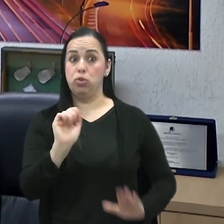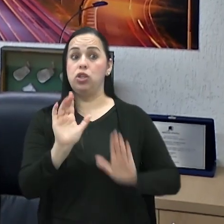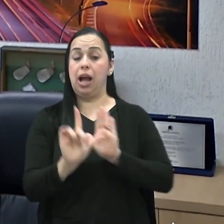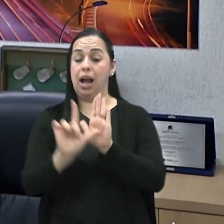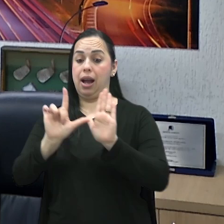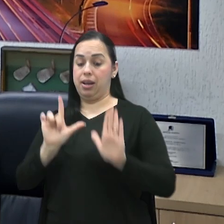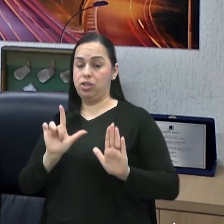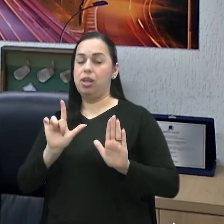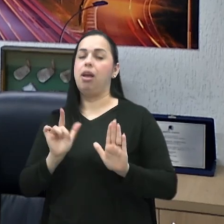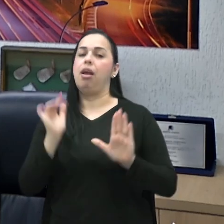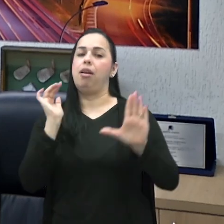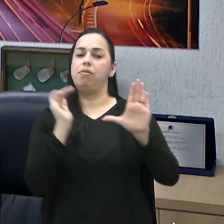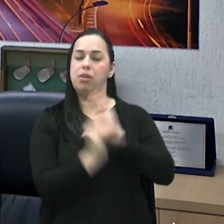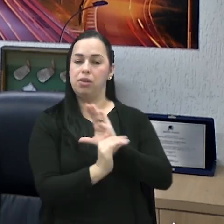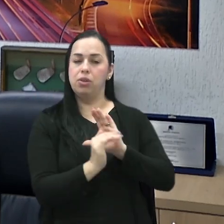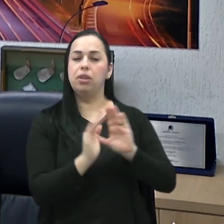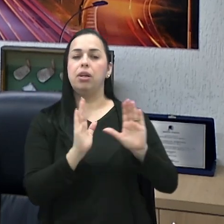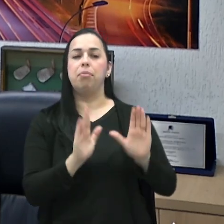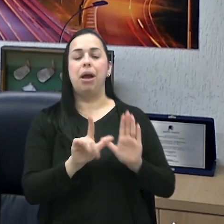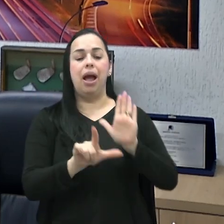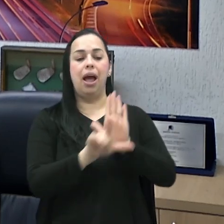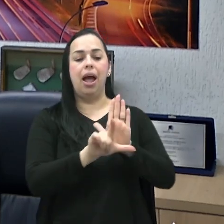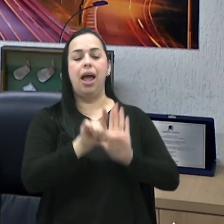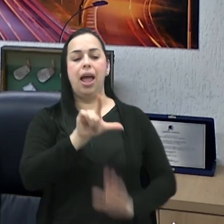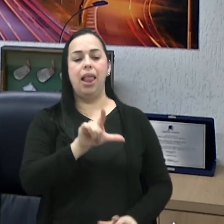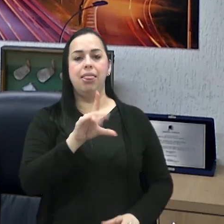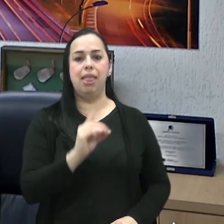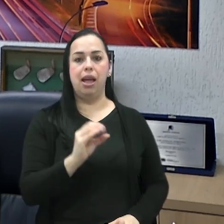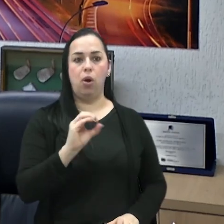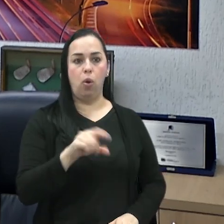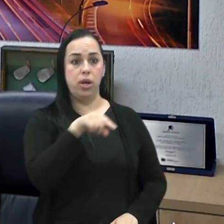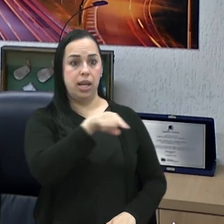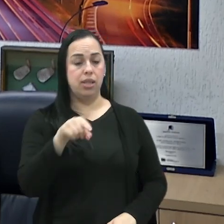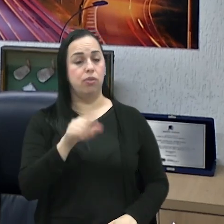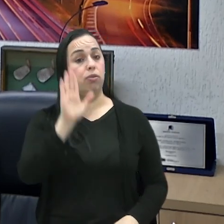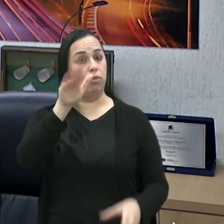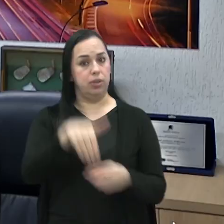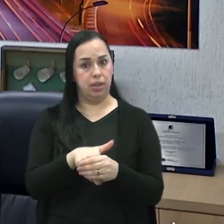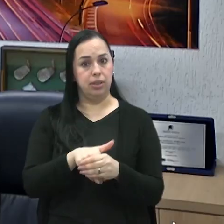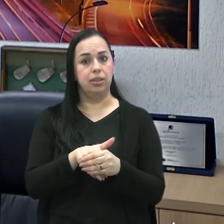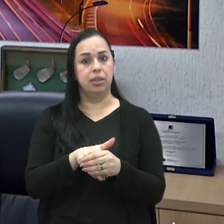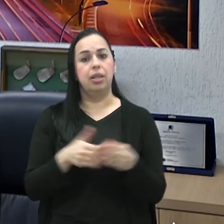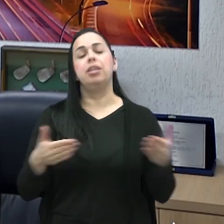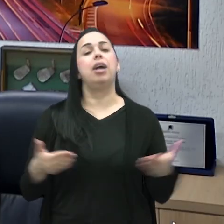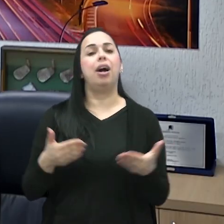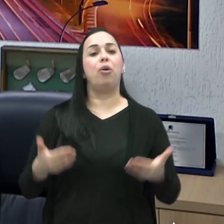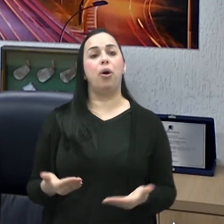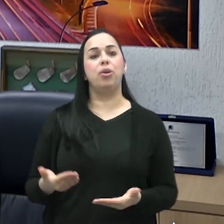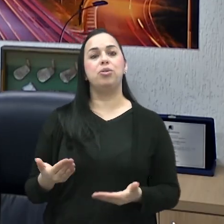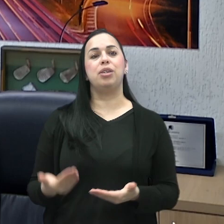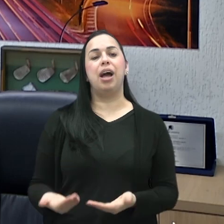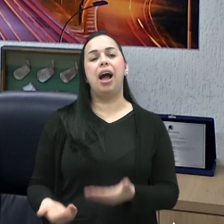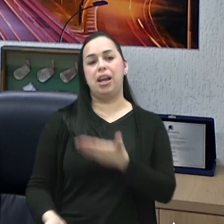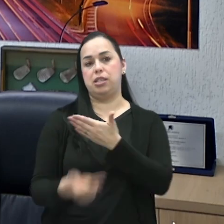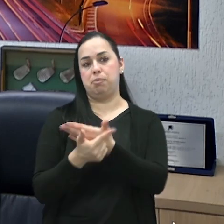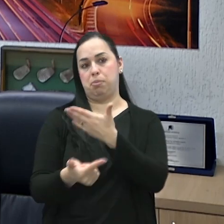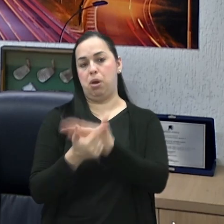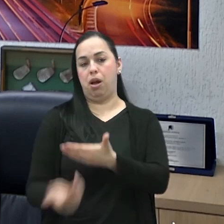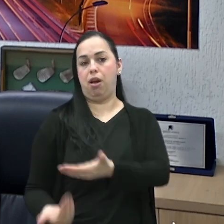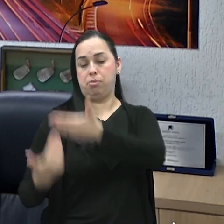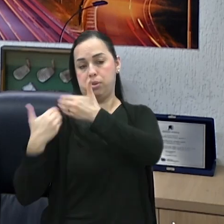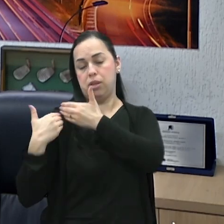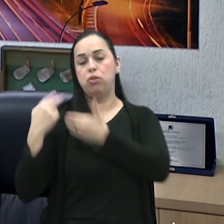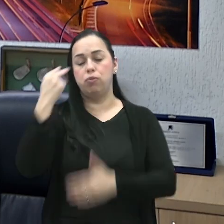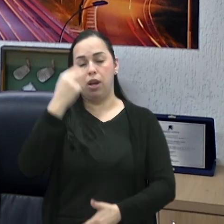abril, nós enviamos para a Câmara exatamente a LDO, o que vai ser votado na Câmara. Então, é função agora dos nossos